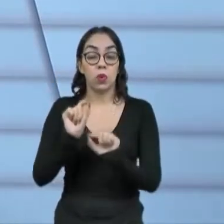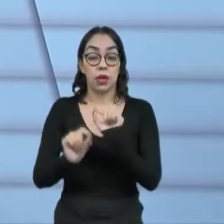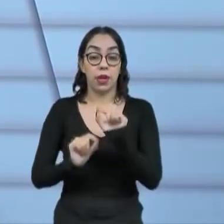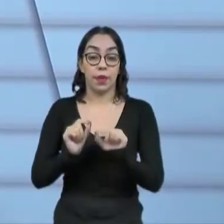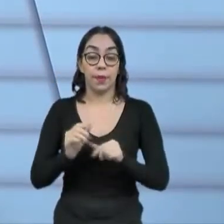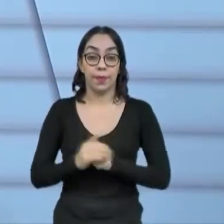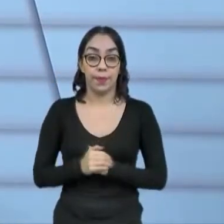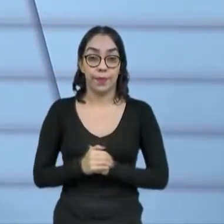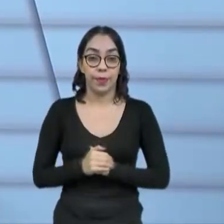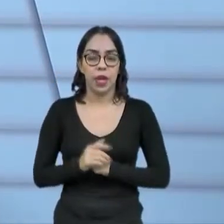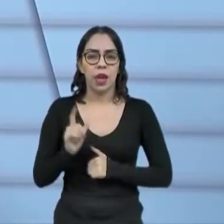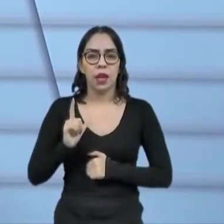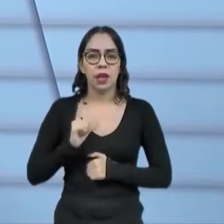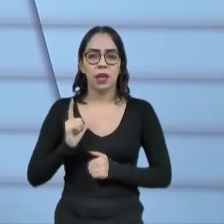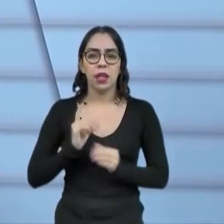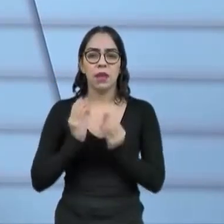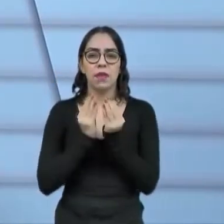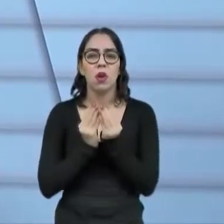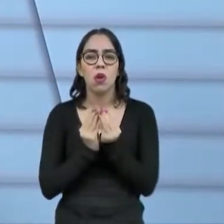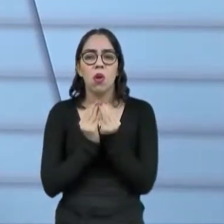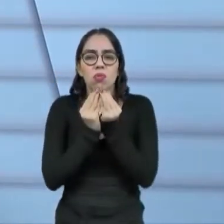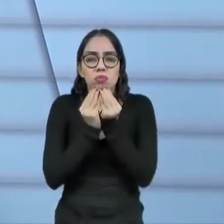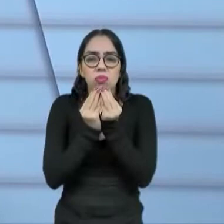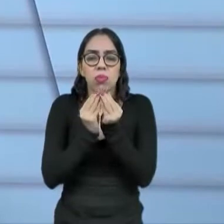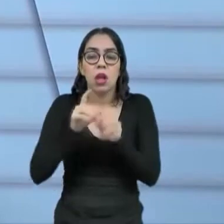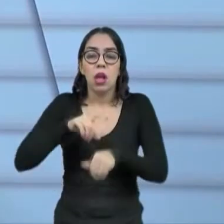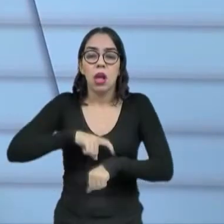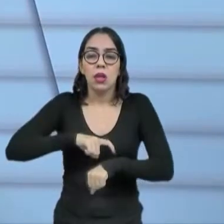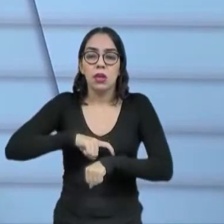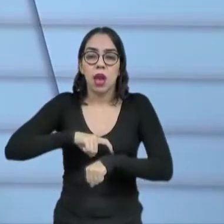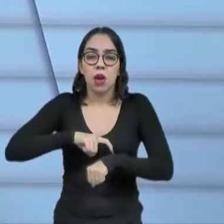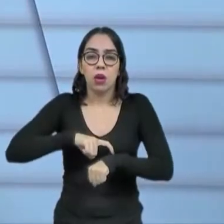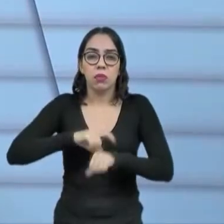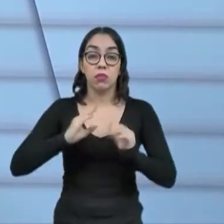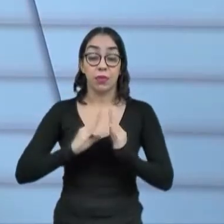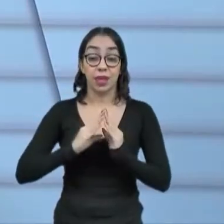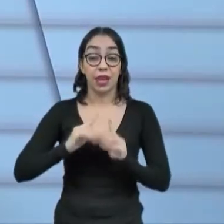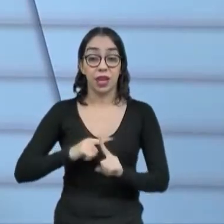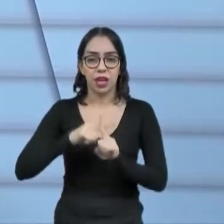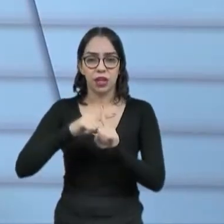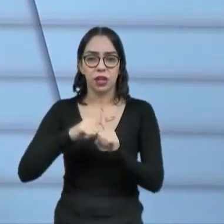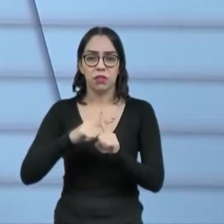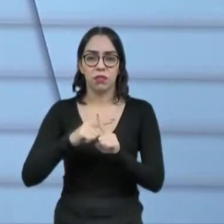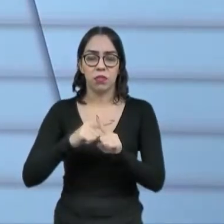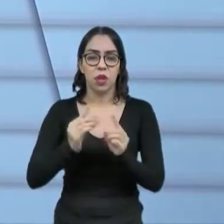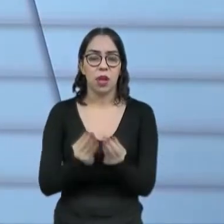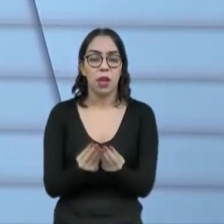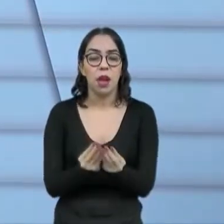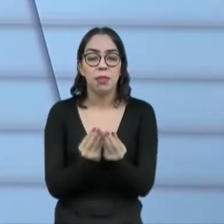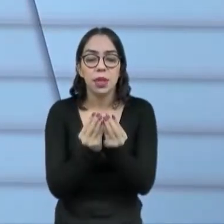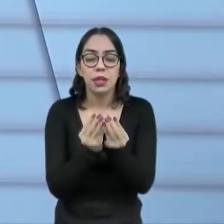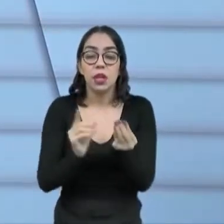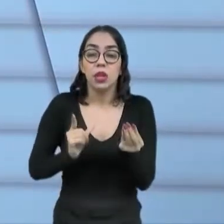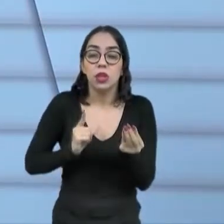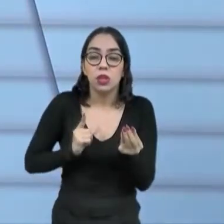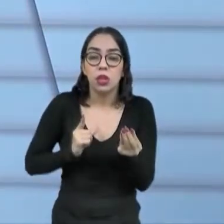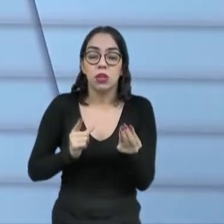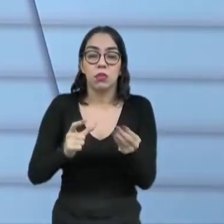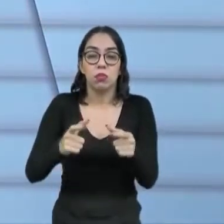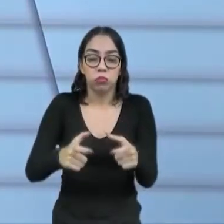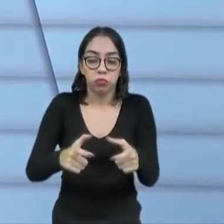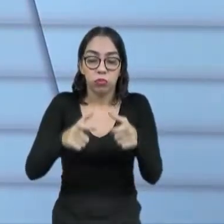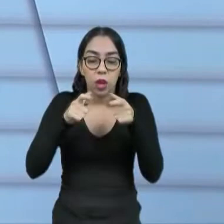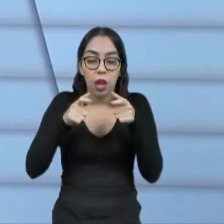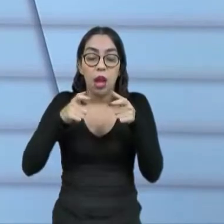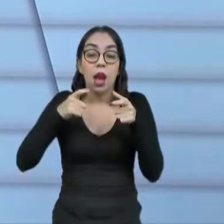aconteceu o fato da hóstia que sangrou, não é? Da Beata, a boca da Beata. Esse milagre foi investigado,